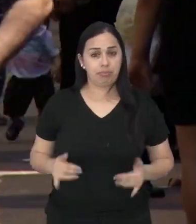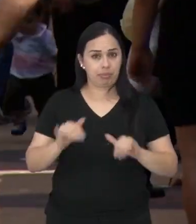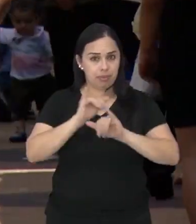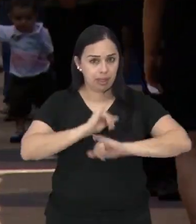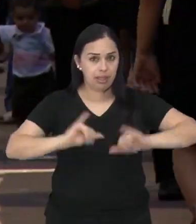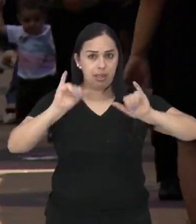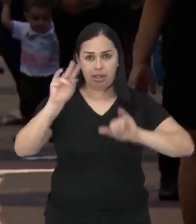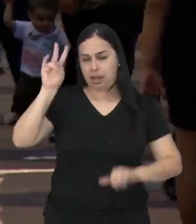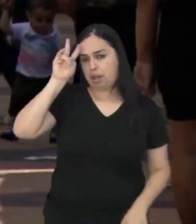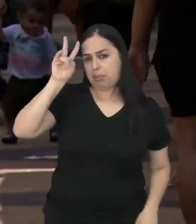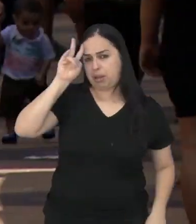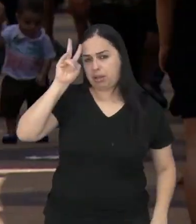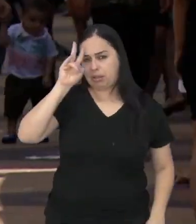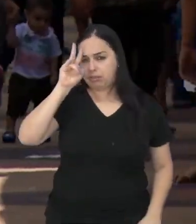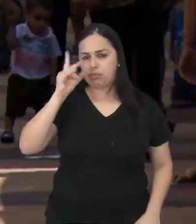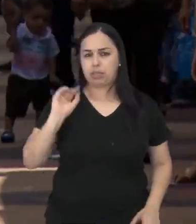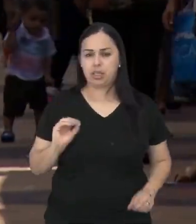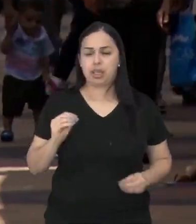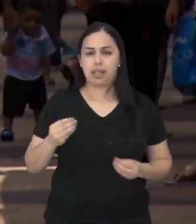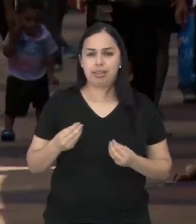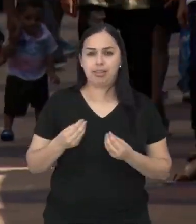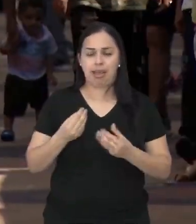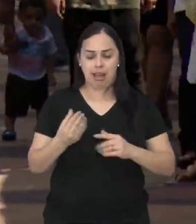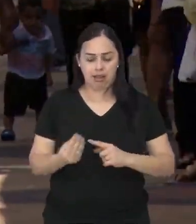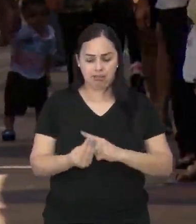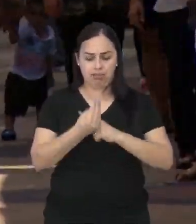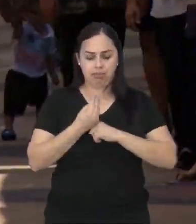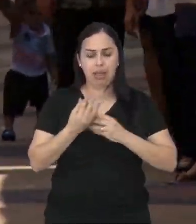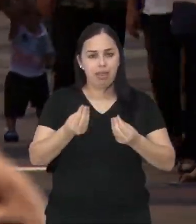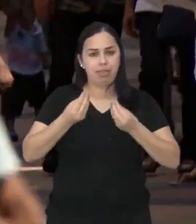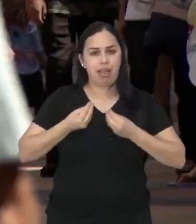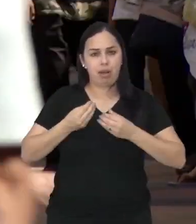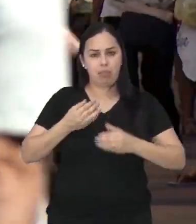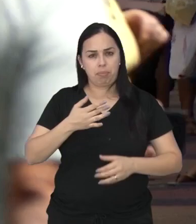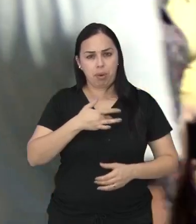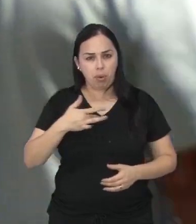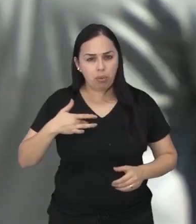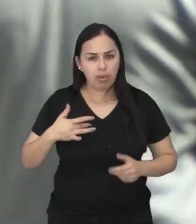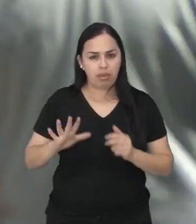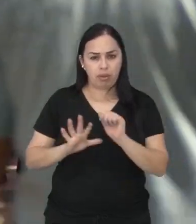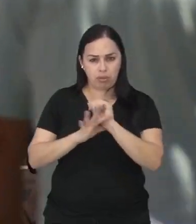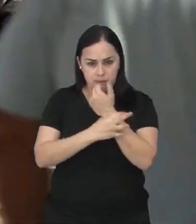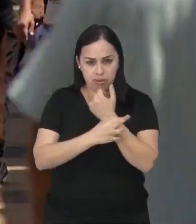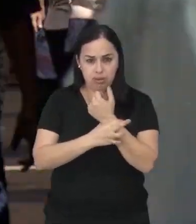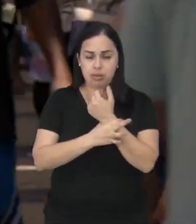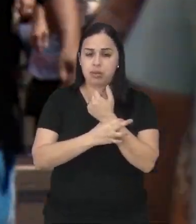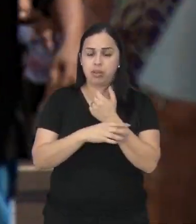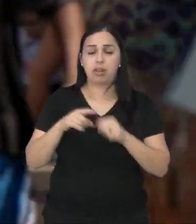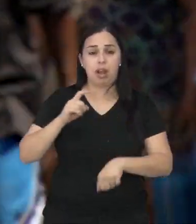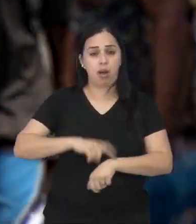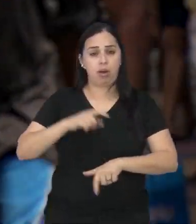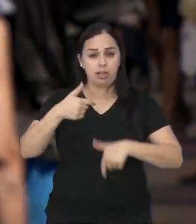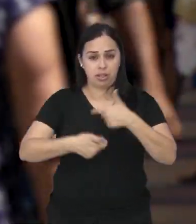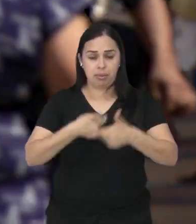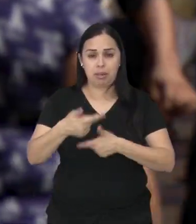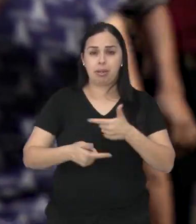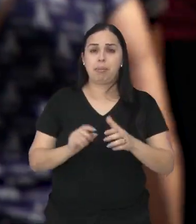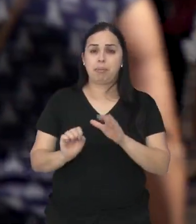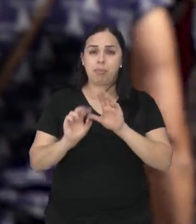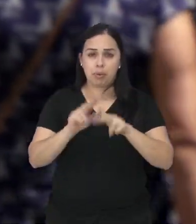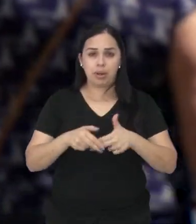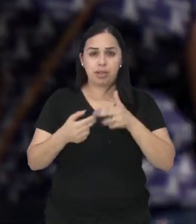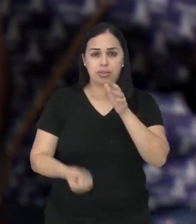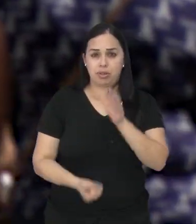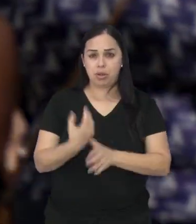para reforçar a importância de garantir proteção e cuidado aos trabalhadores no exercício da profissão, foi criado